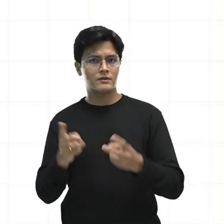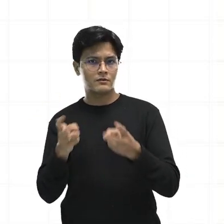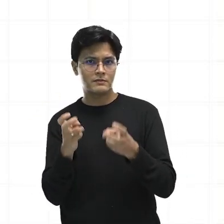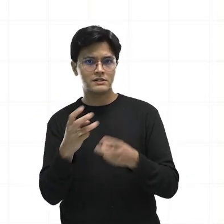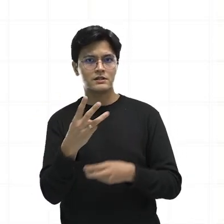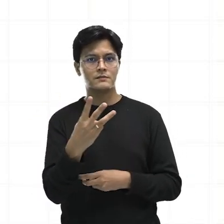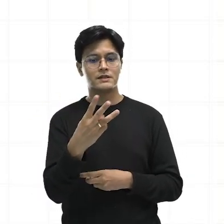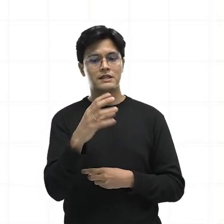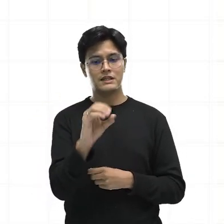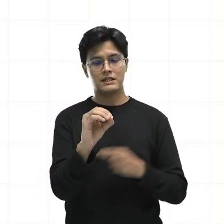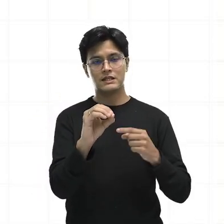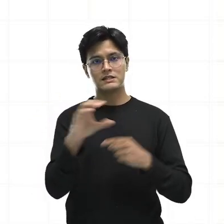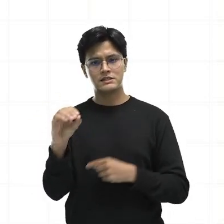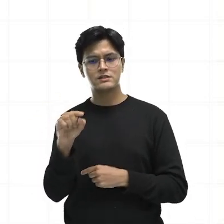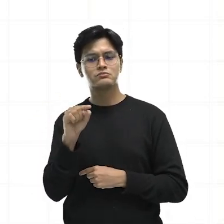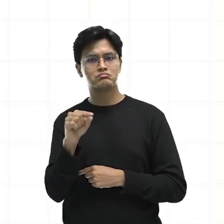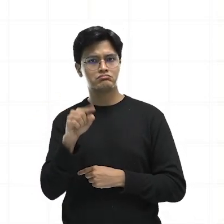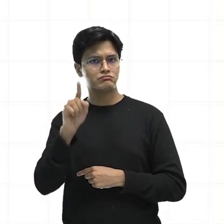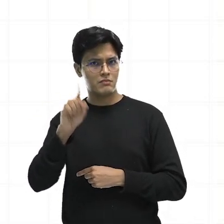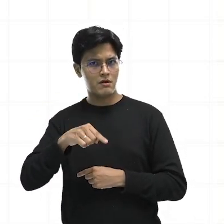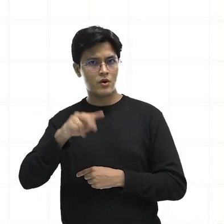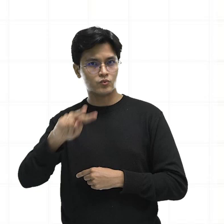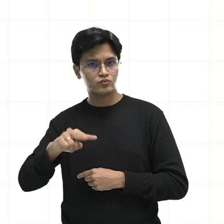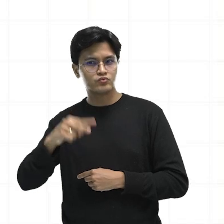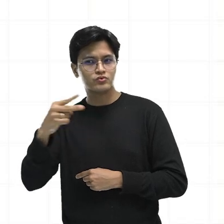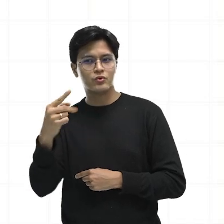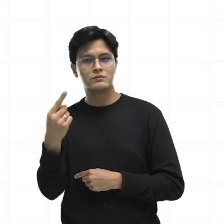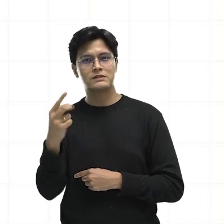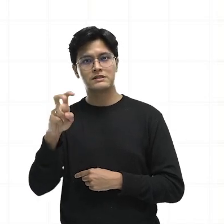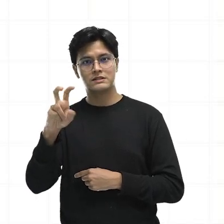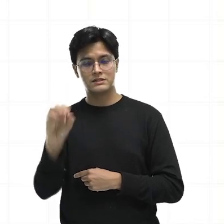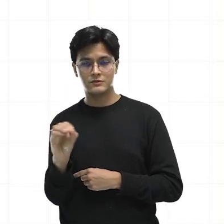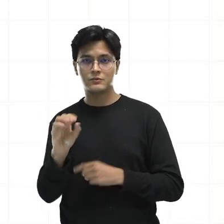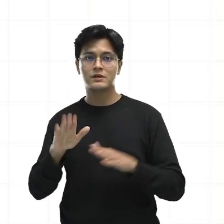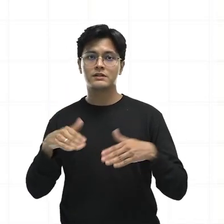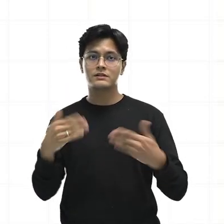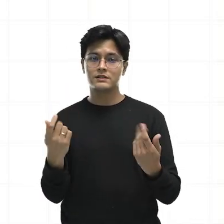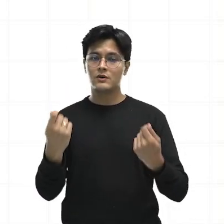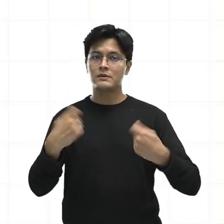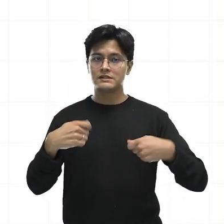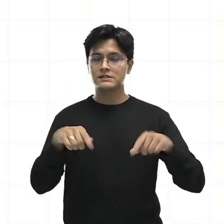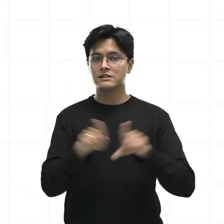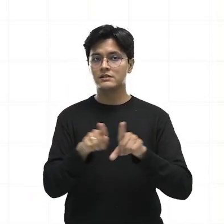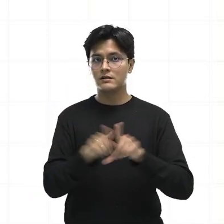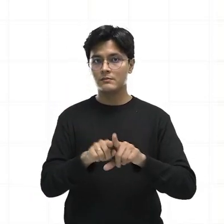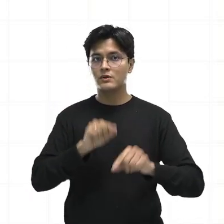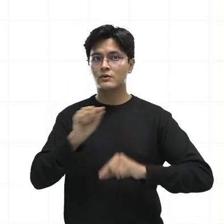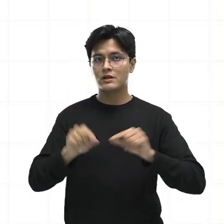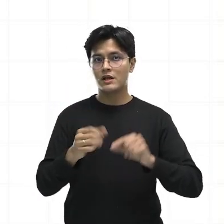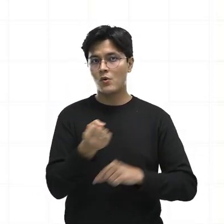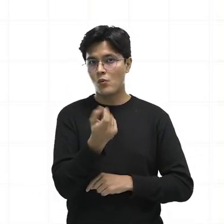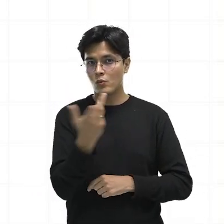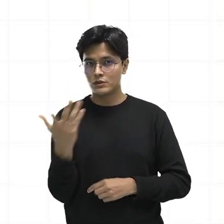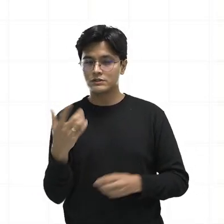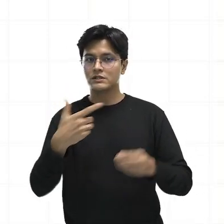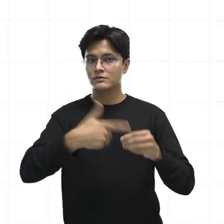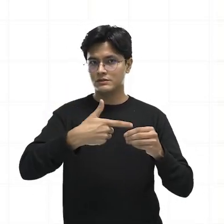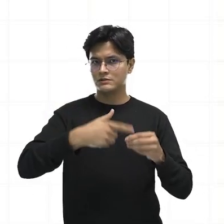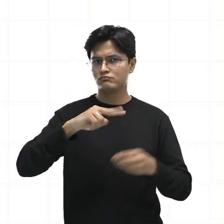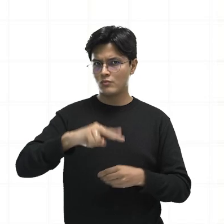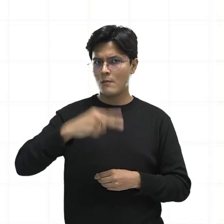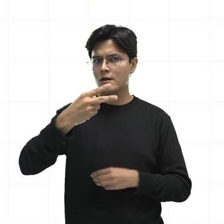2 vezes mais, se é o dobro, pela lógica, eu tenho que gastar a quantidade dobrada de combustível